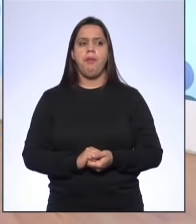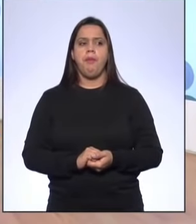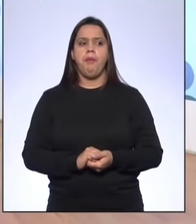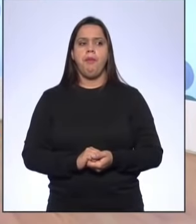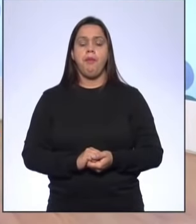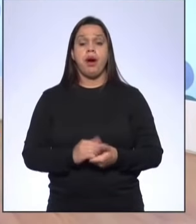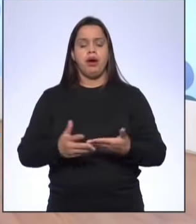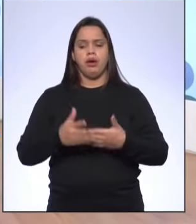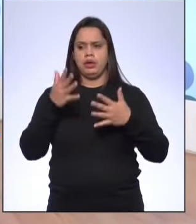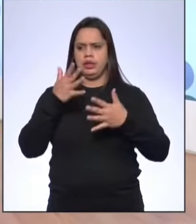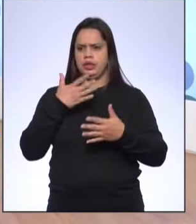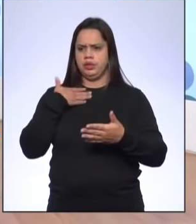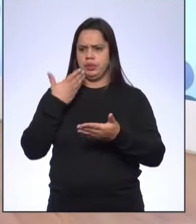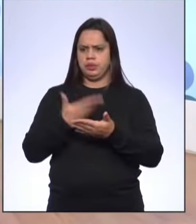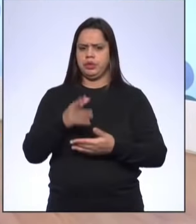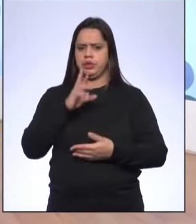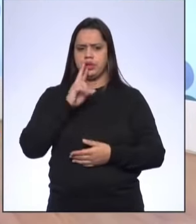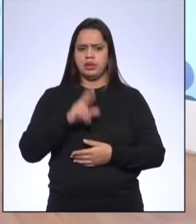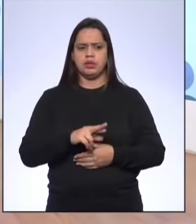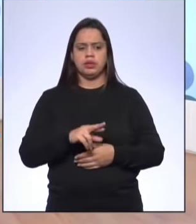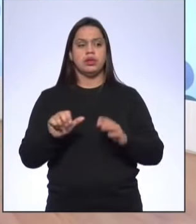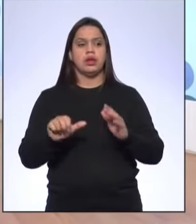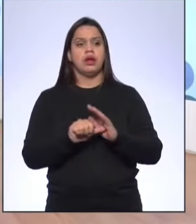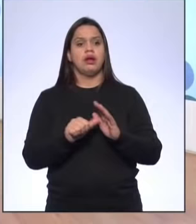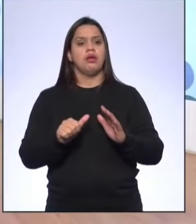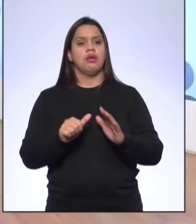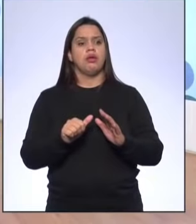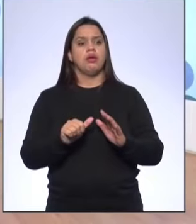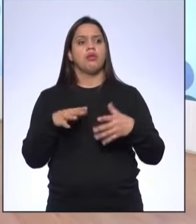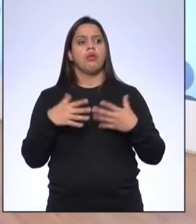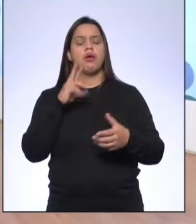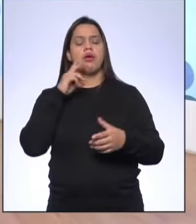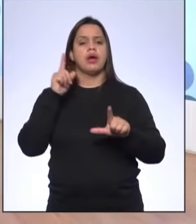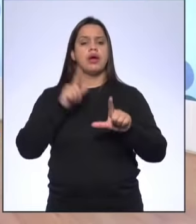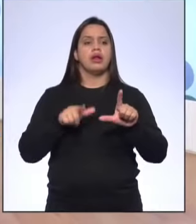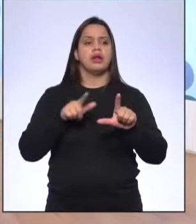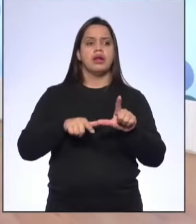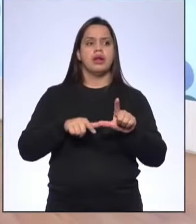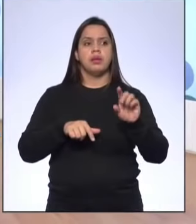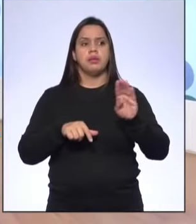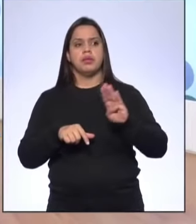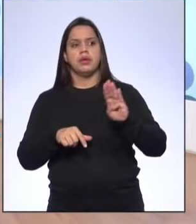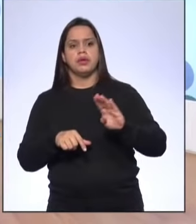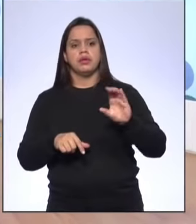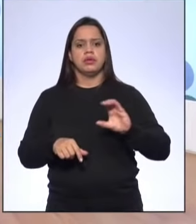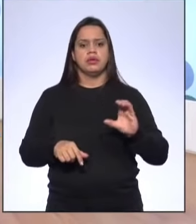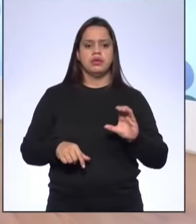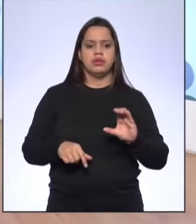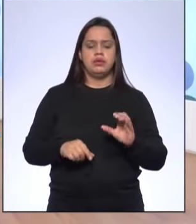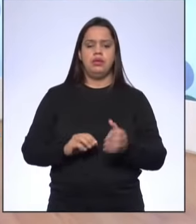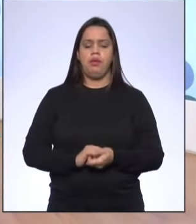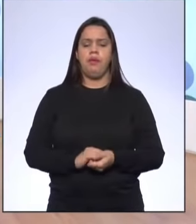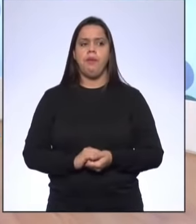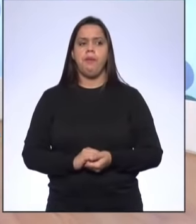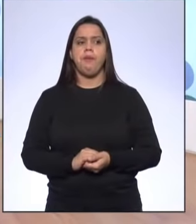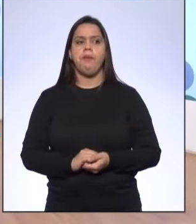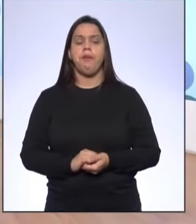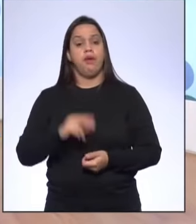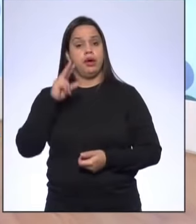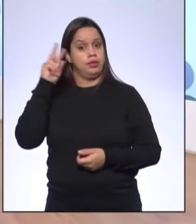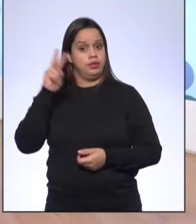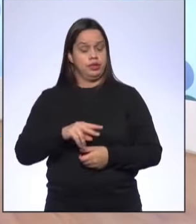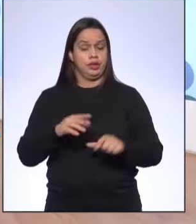eu me perdi aqui na resposta qual que é a letra c ab ou se é a não olha lá